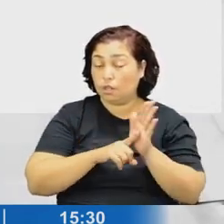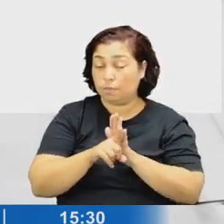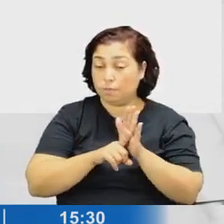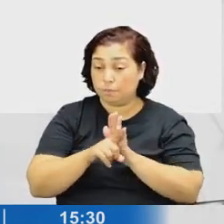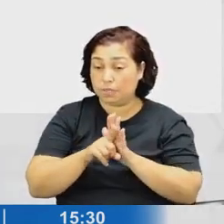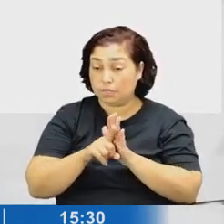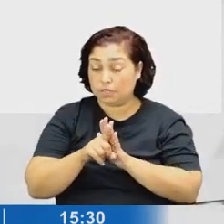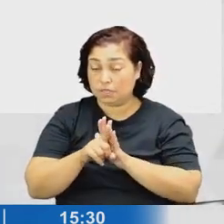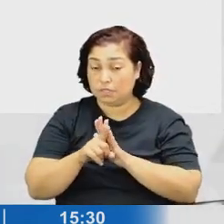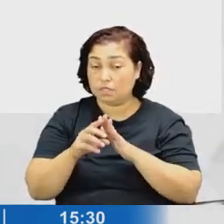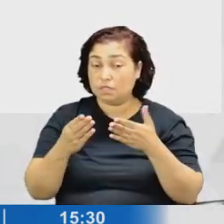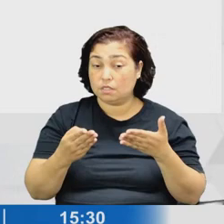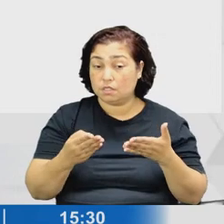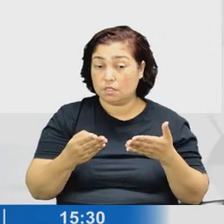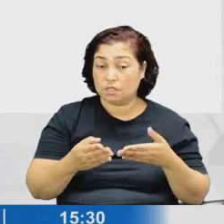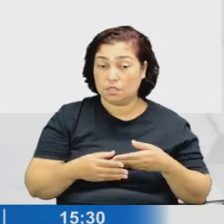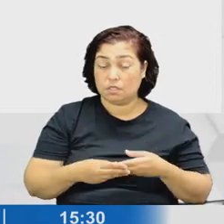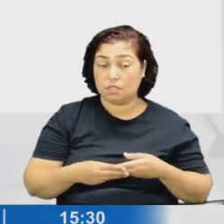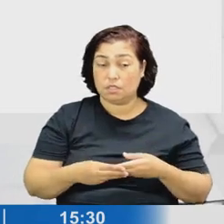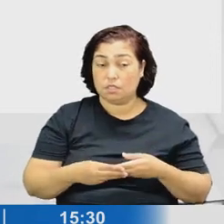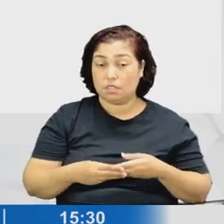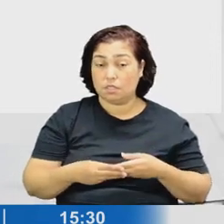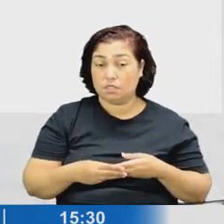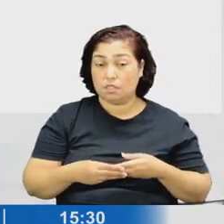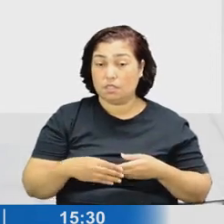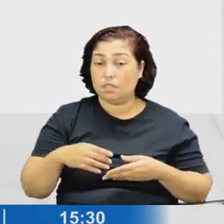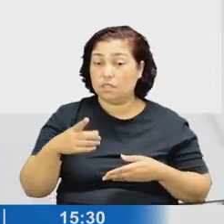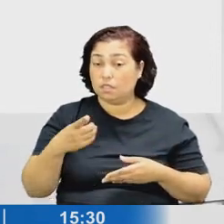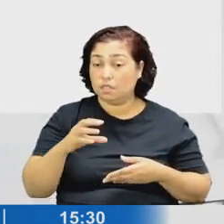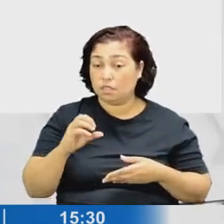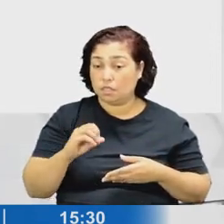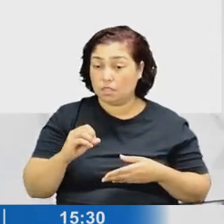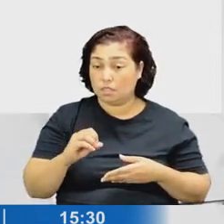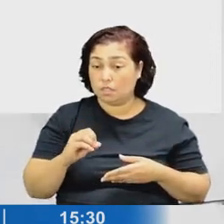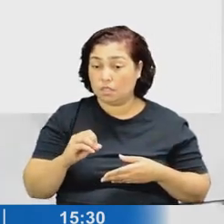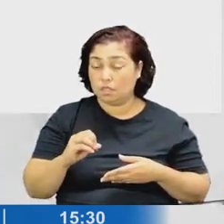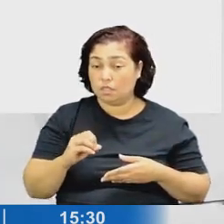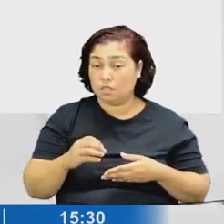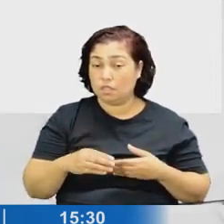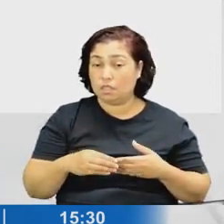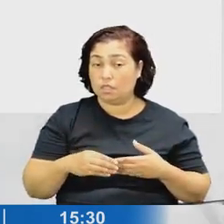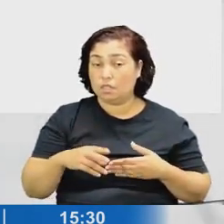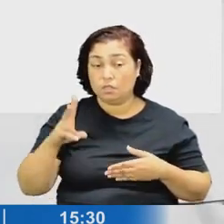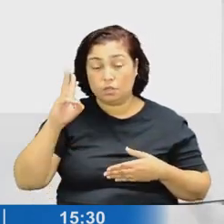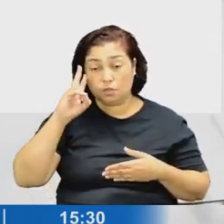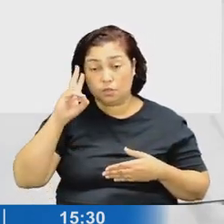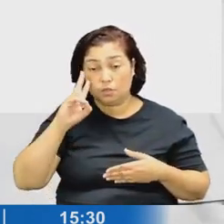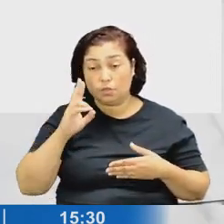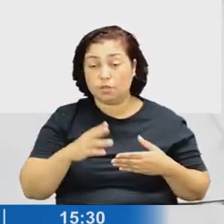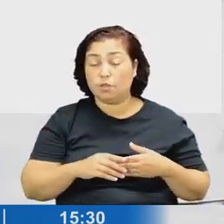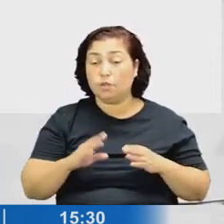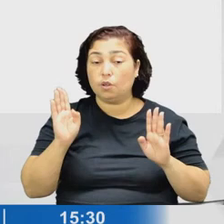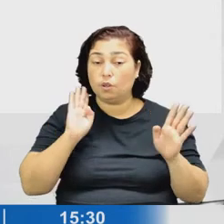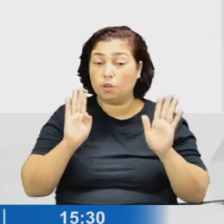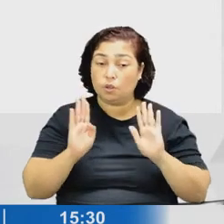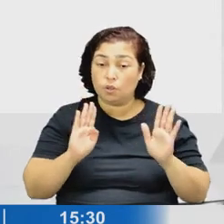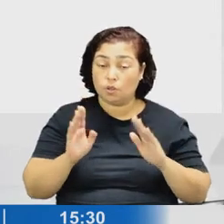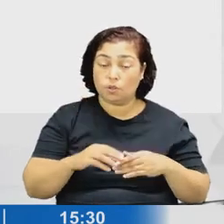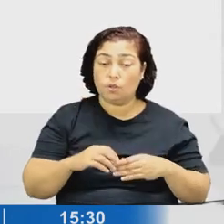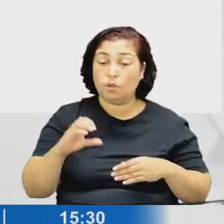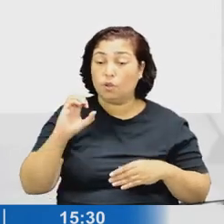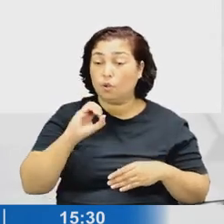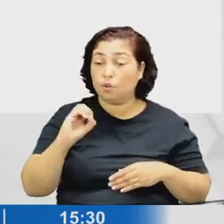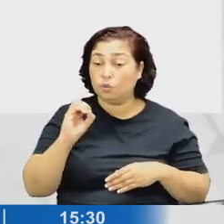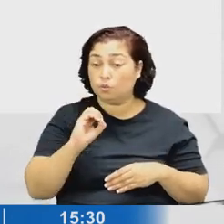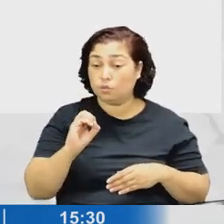a política é um tempo assim como todos vocês 10 na política em qualquer coisa eu não vi ainda na história então cuidado com 10 e cuidado com zero